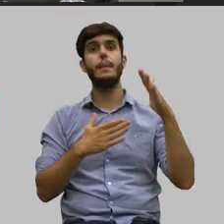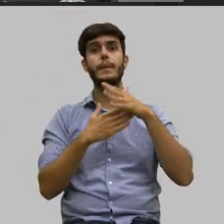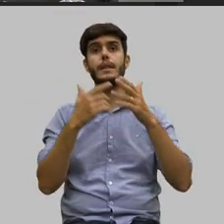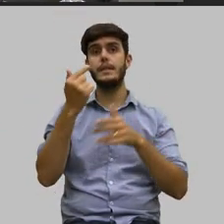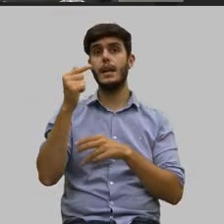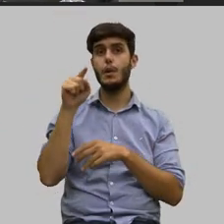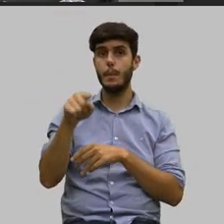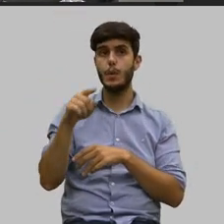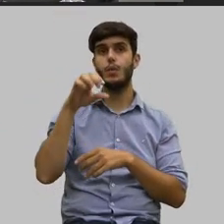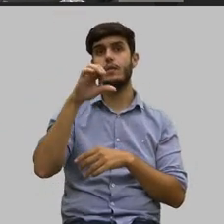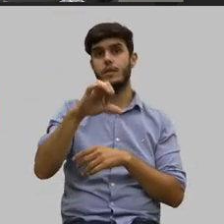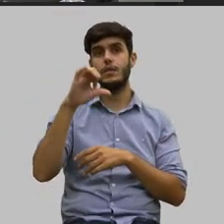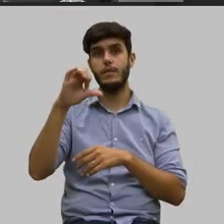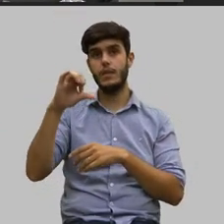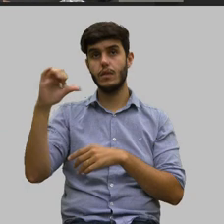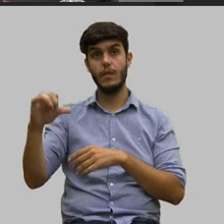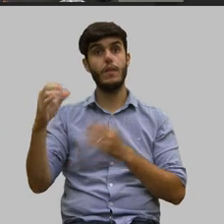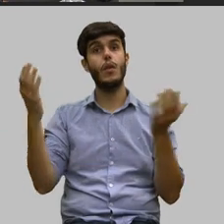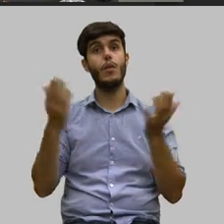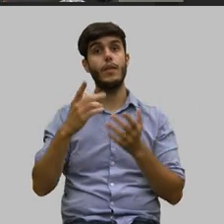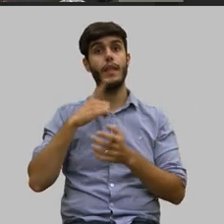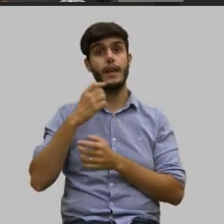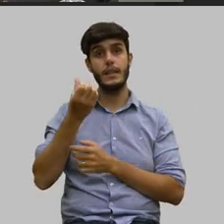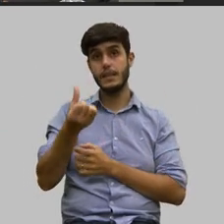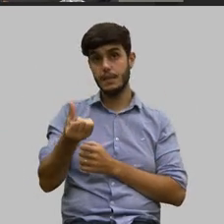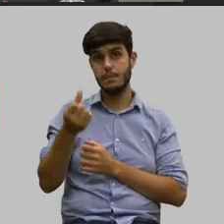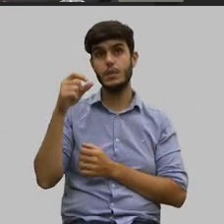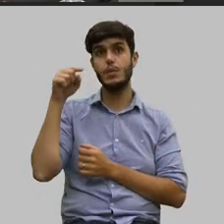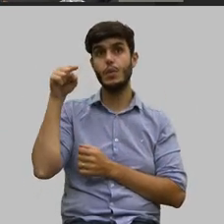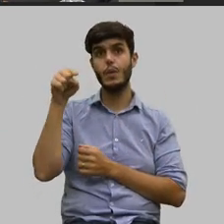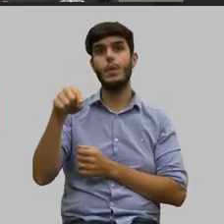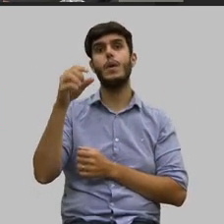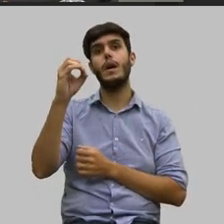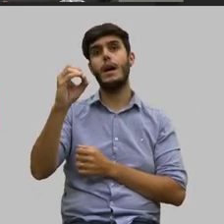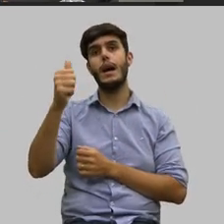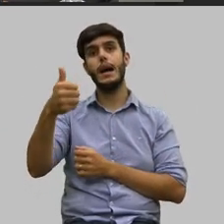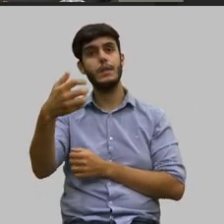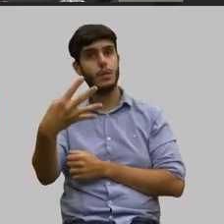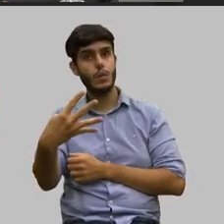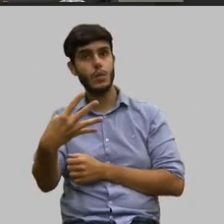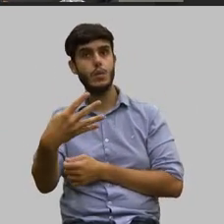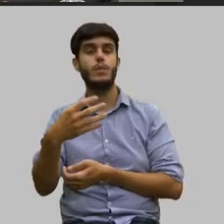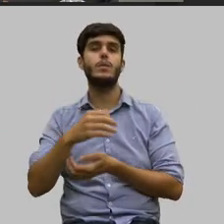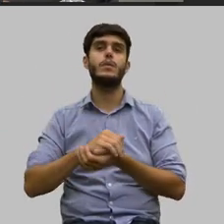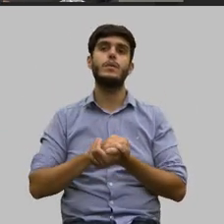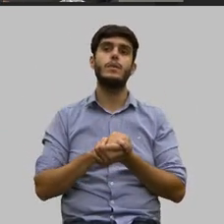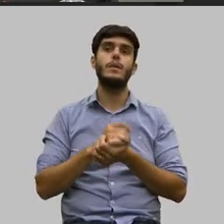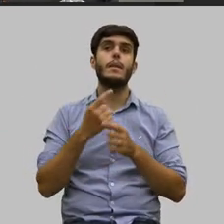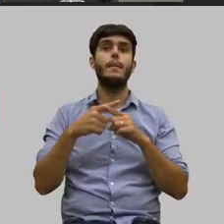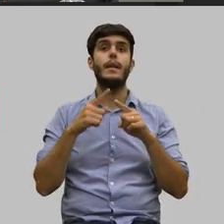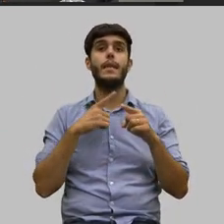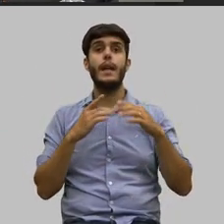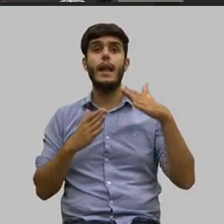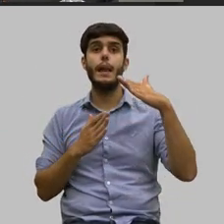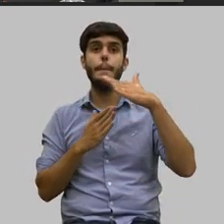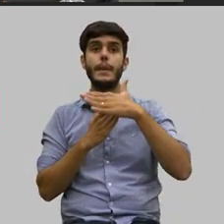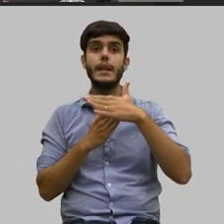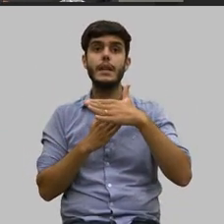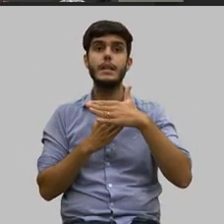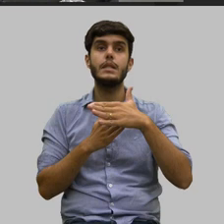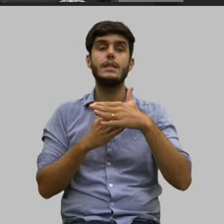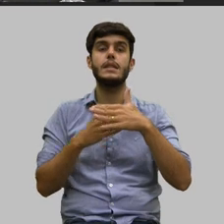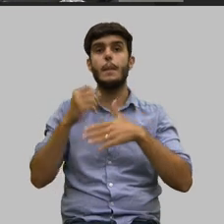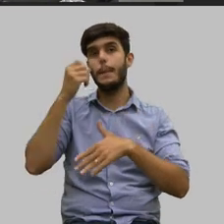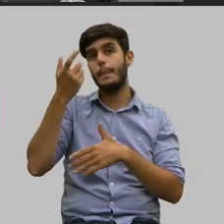7999 e hoje existem 6 2014 só que nós temos a questão do limite prudencial que